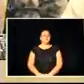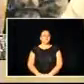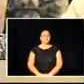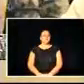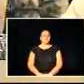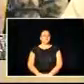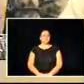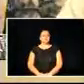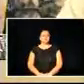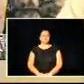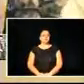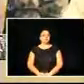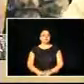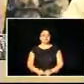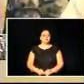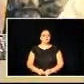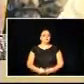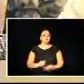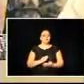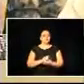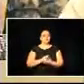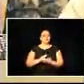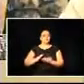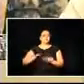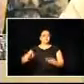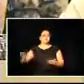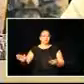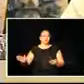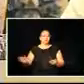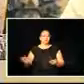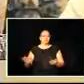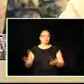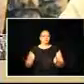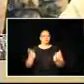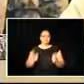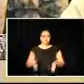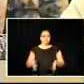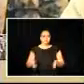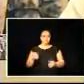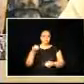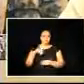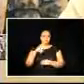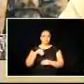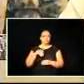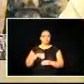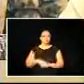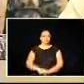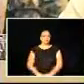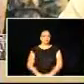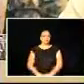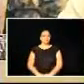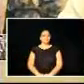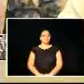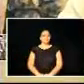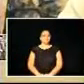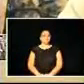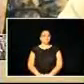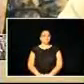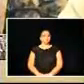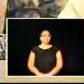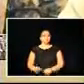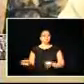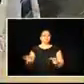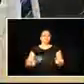de voto. Foi pedido vista na última sessão pela vereadora Vera Saba e agora entramos em encaminhamento de voto. Projeto de